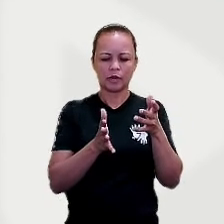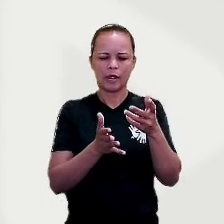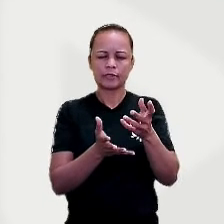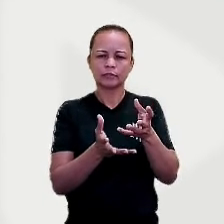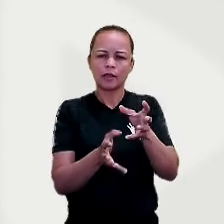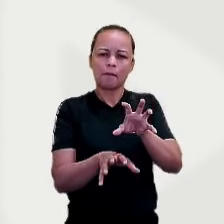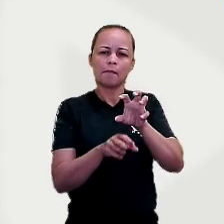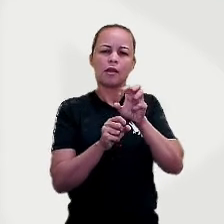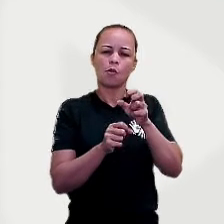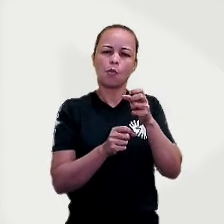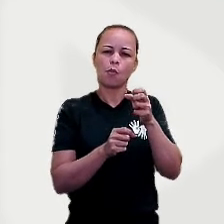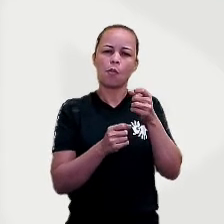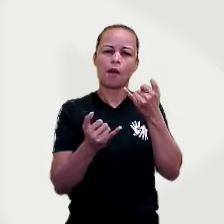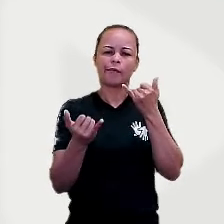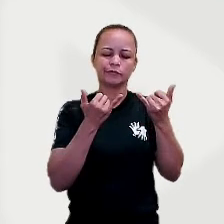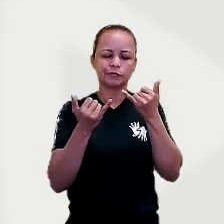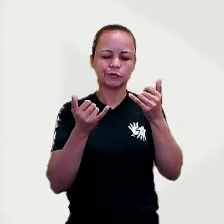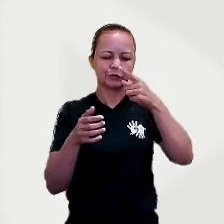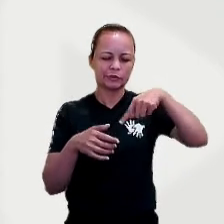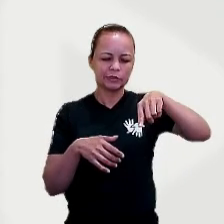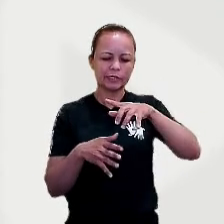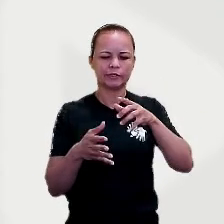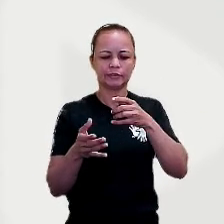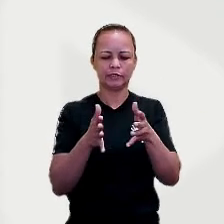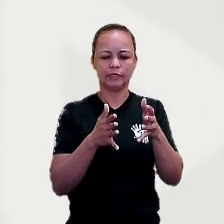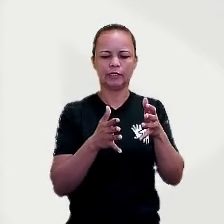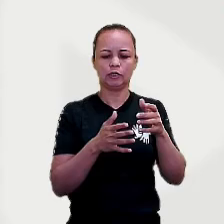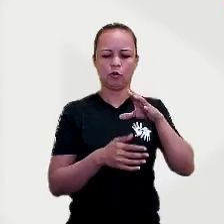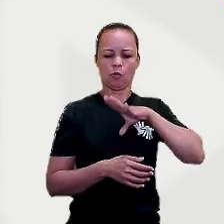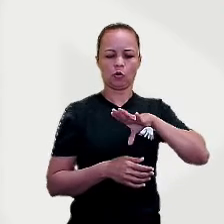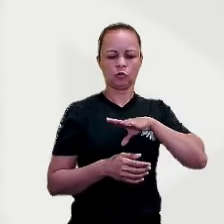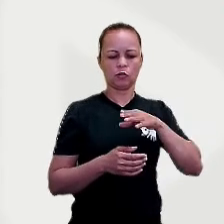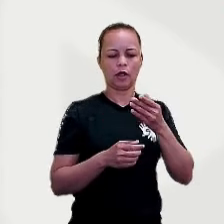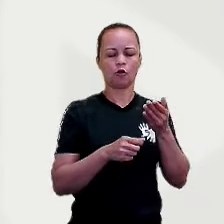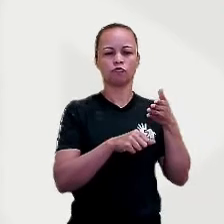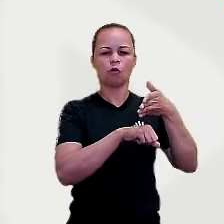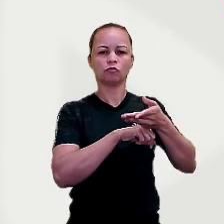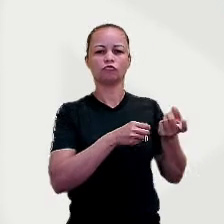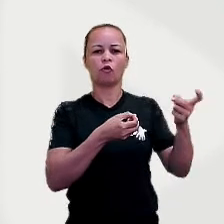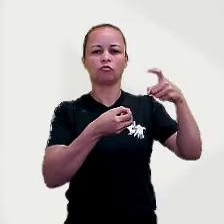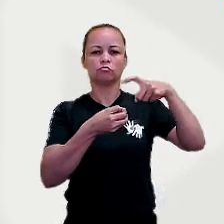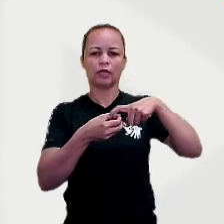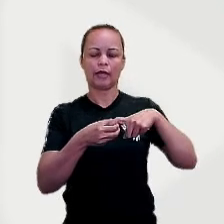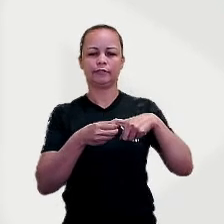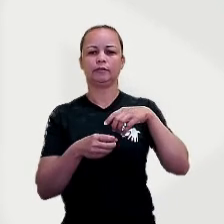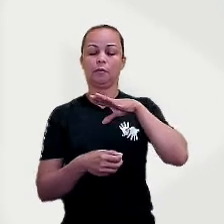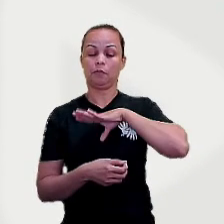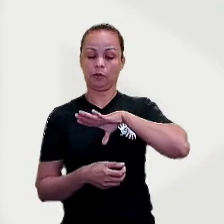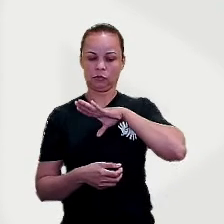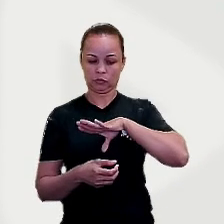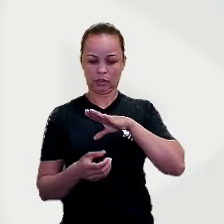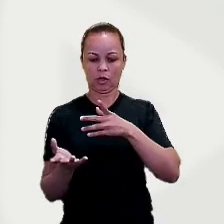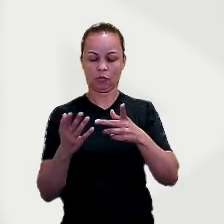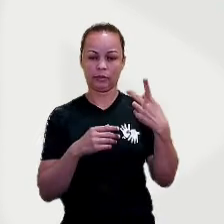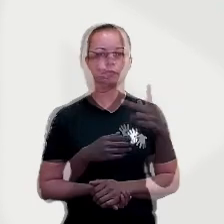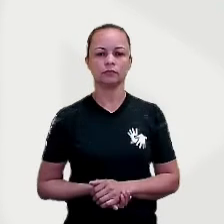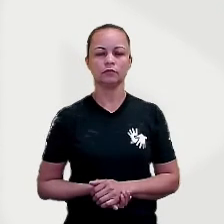cortes portuguesas realizaram um ultimato, exigindo seu retorno a Portugal. Essa notícia ele recebeu da sua